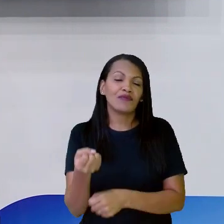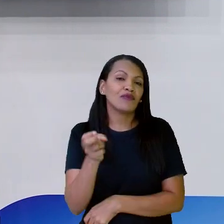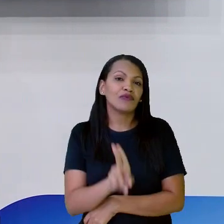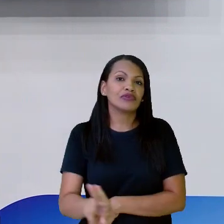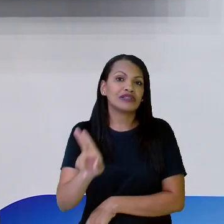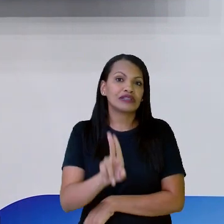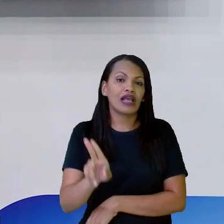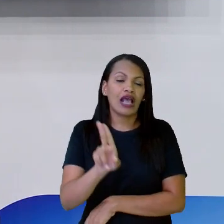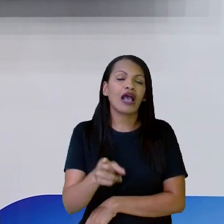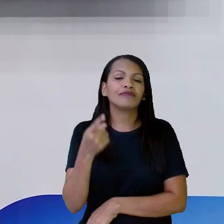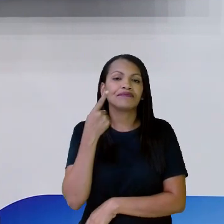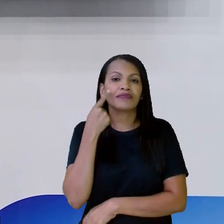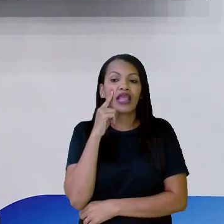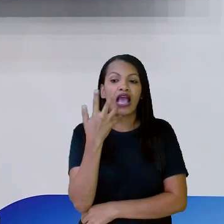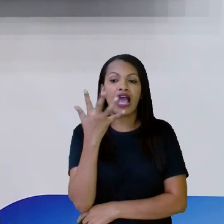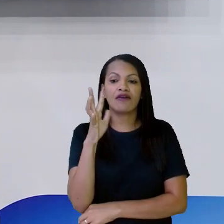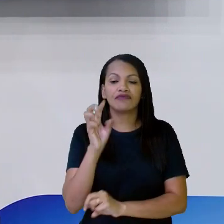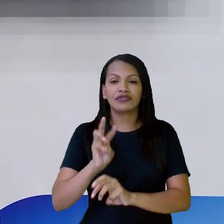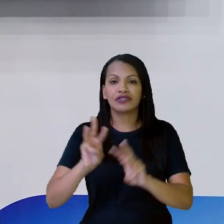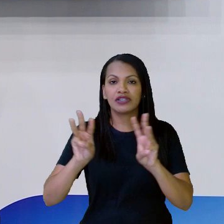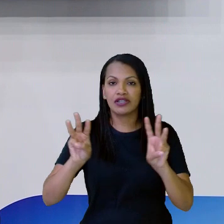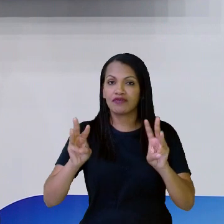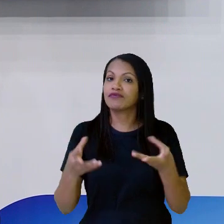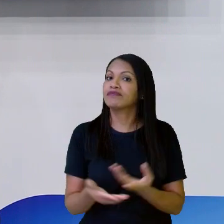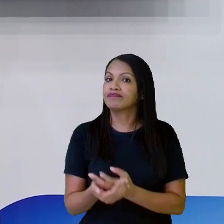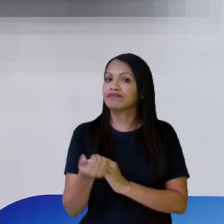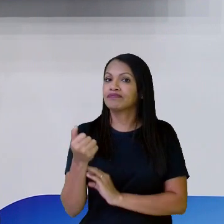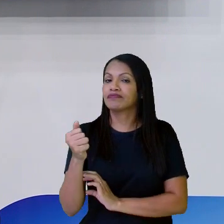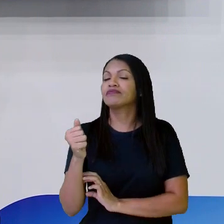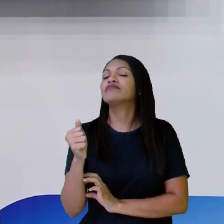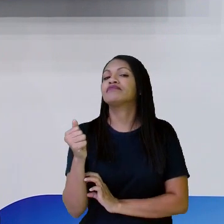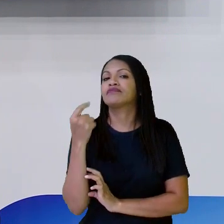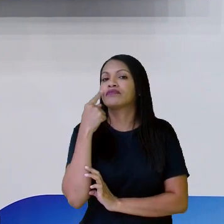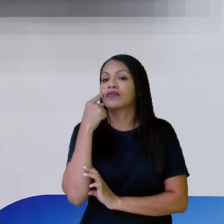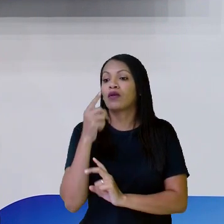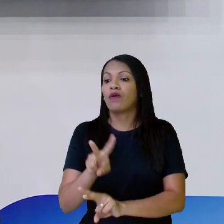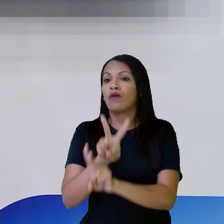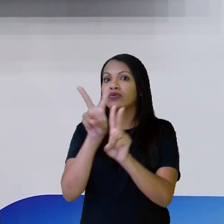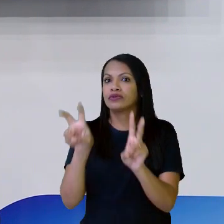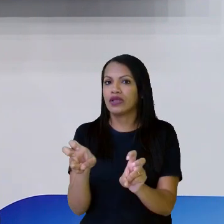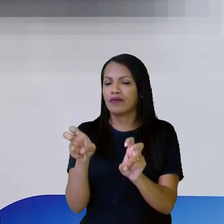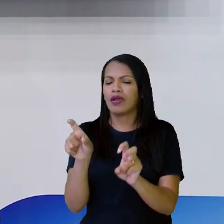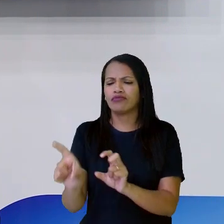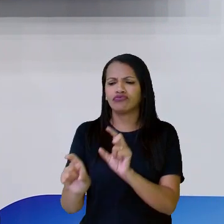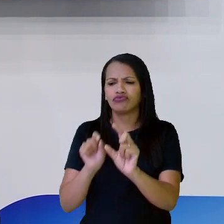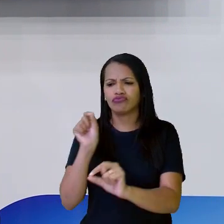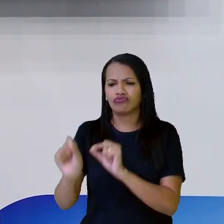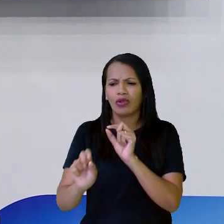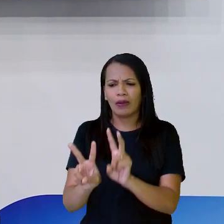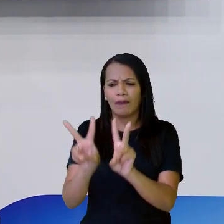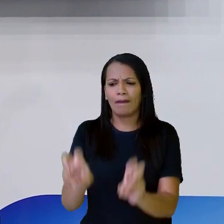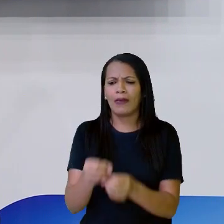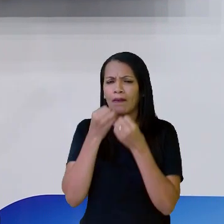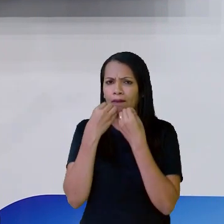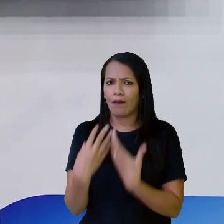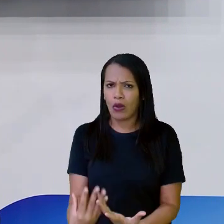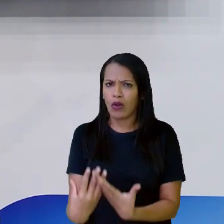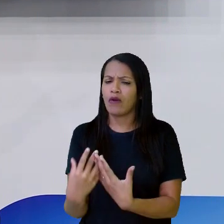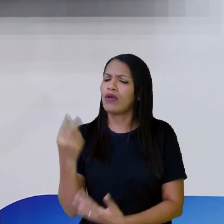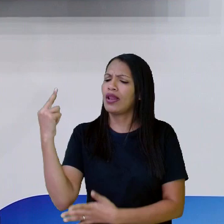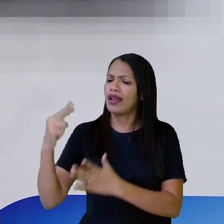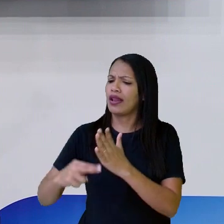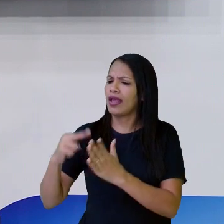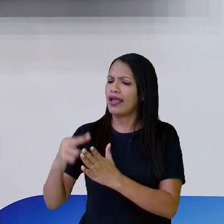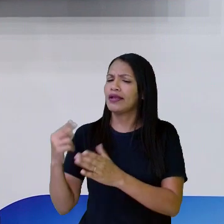livros e eu escolhi um tema muito bom para a gente ler e conversar sobre ele.